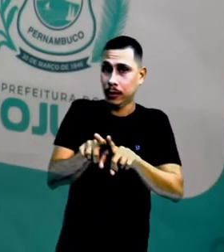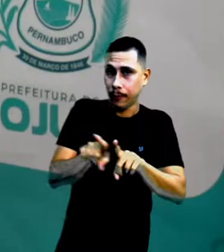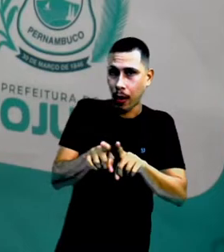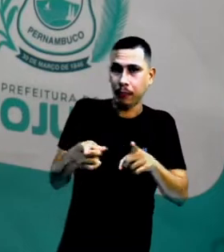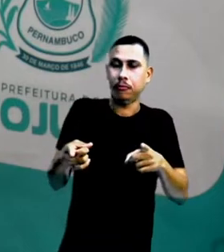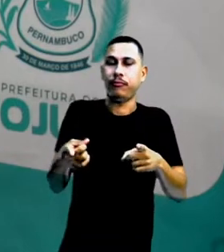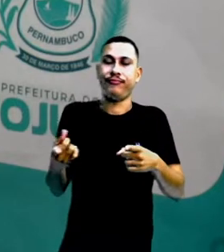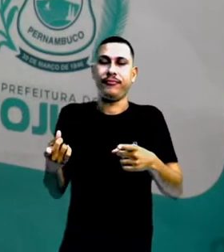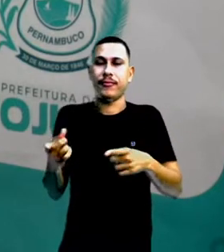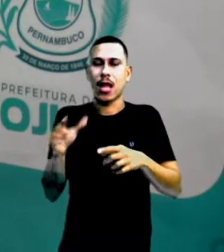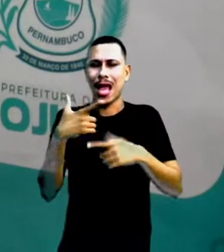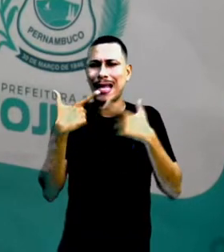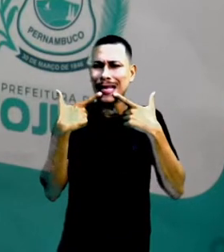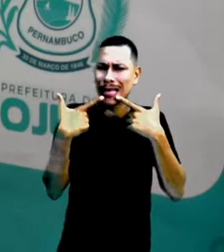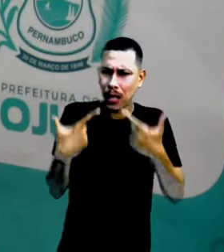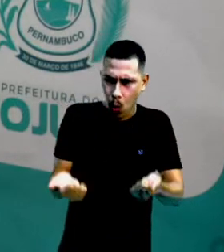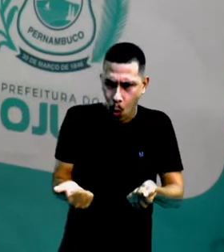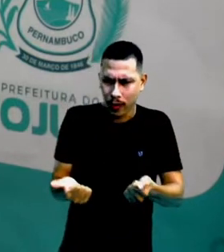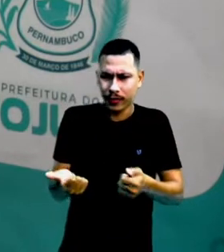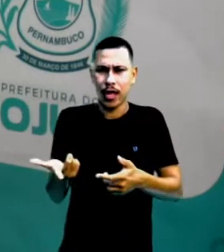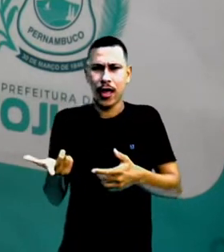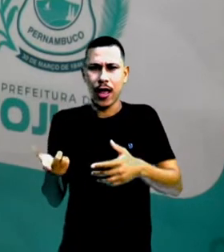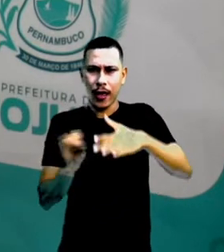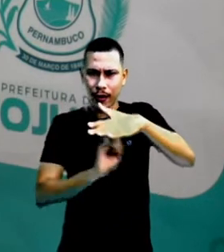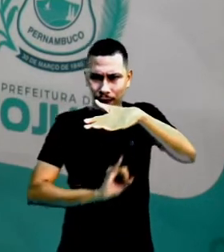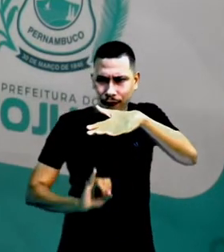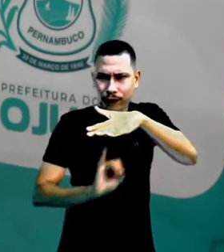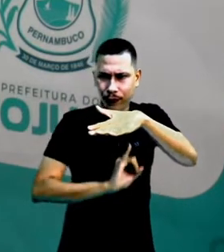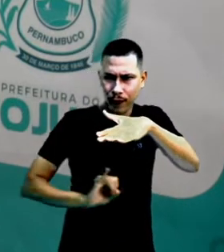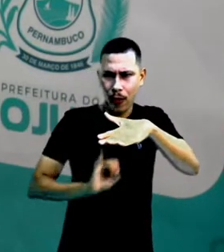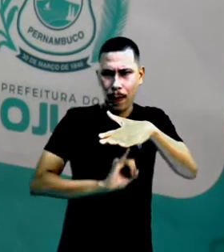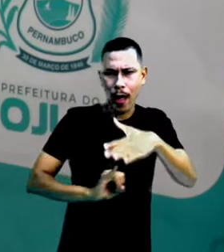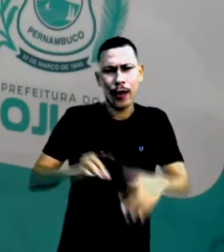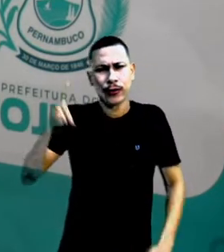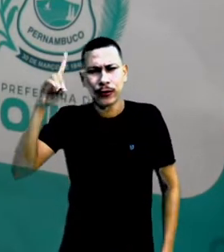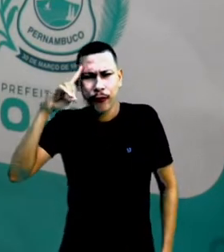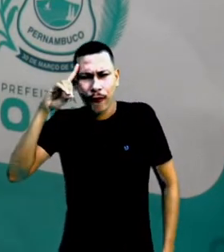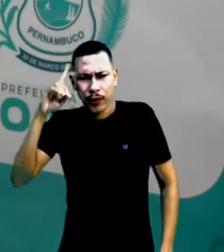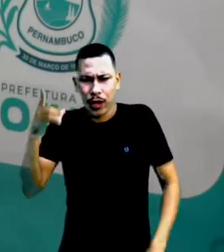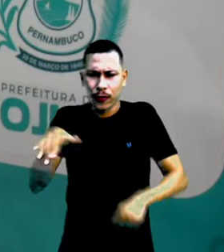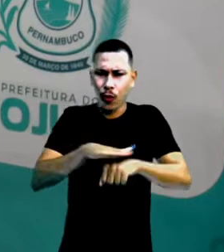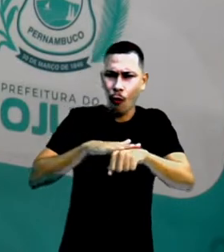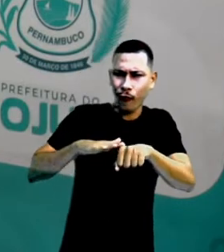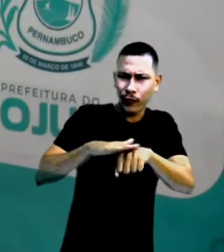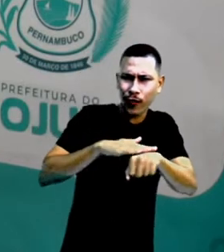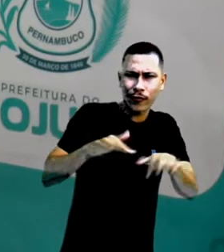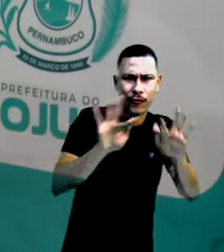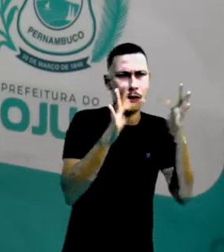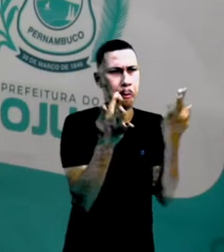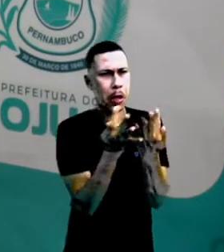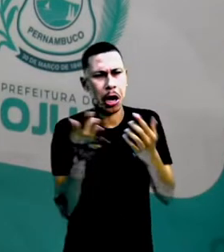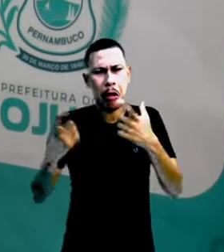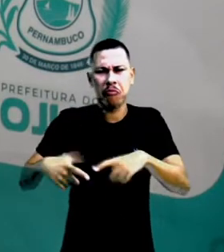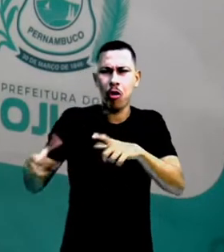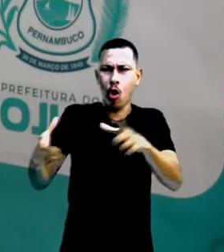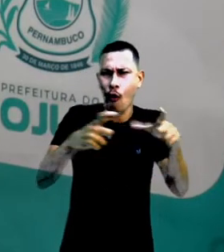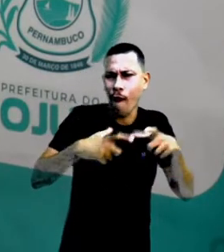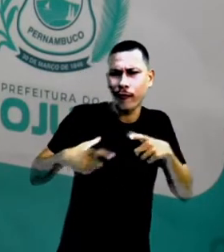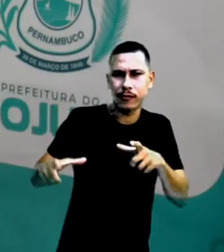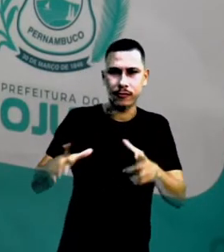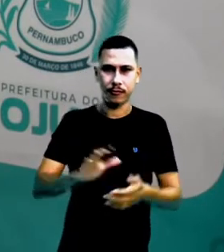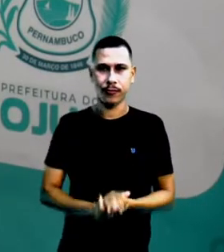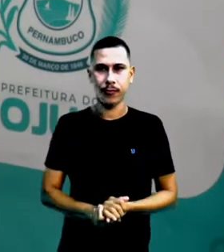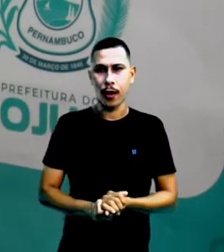nós chamamos de coloquial. Aquela do dia a dia que você fala com seu colega, com seus familiares, etc. Vamos aprender